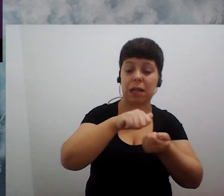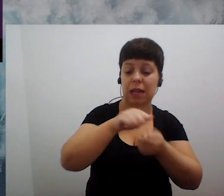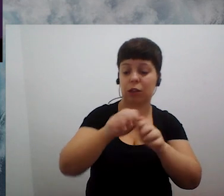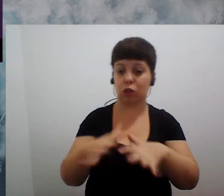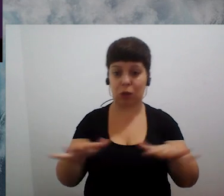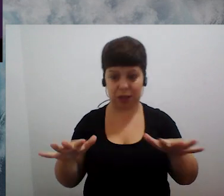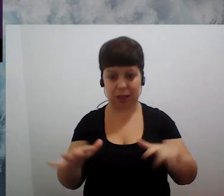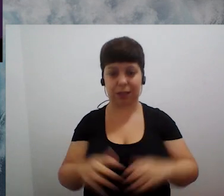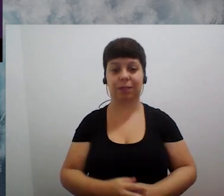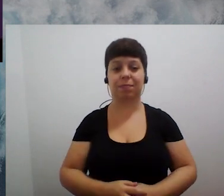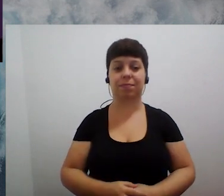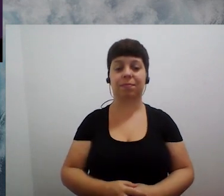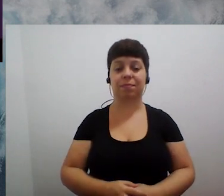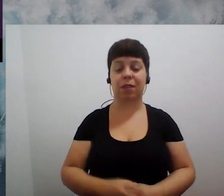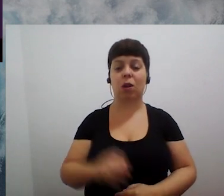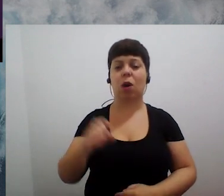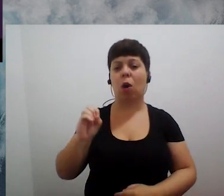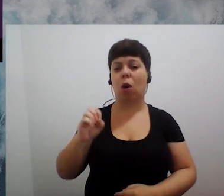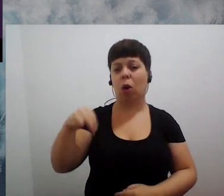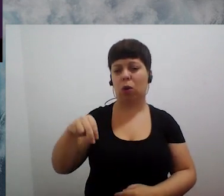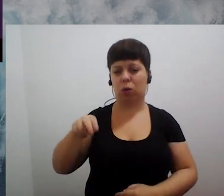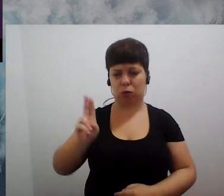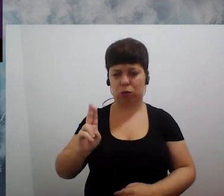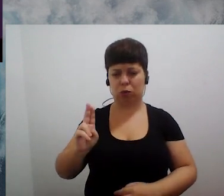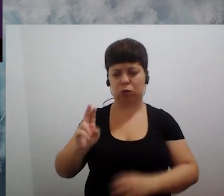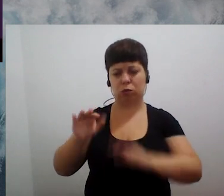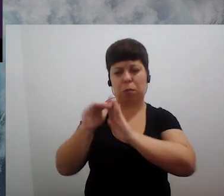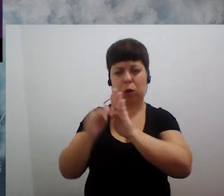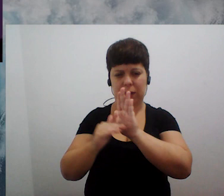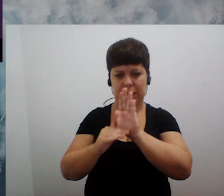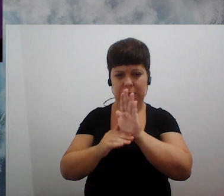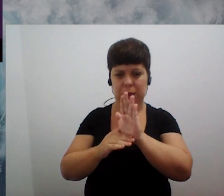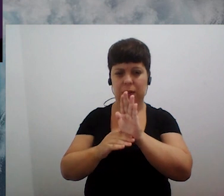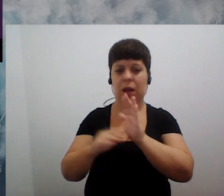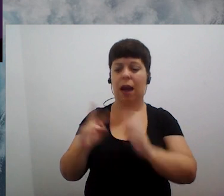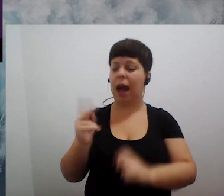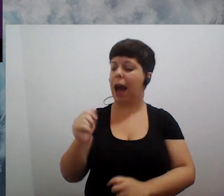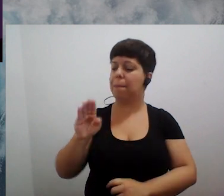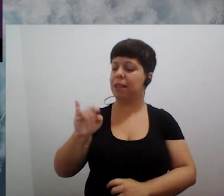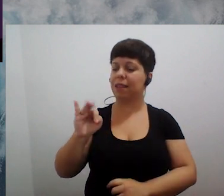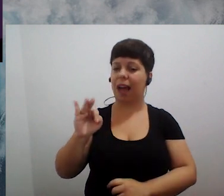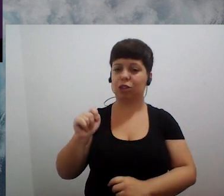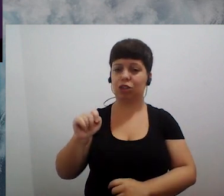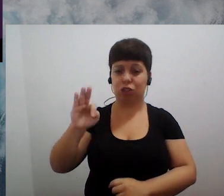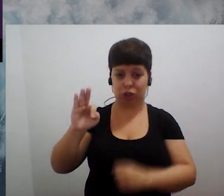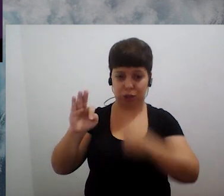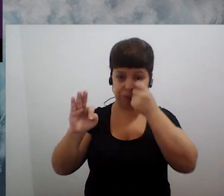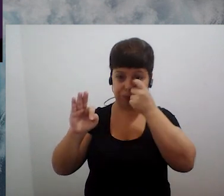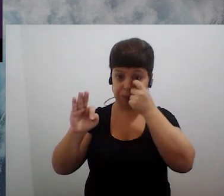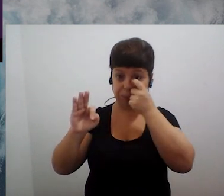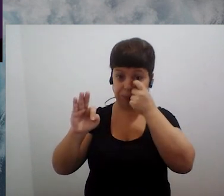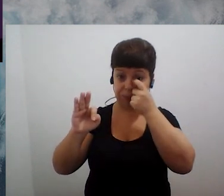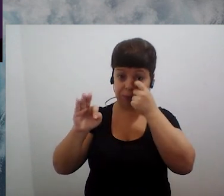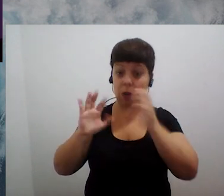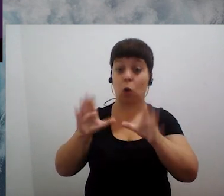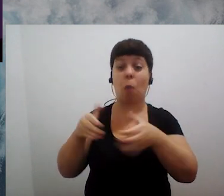e oceano. De acordo com o Programa das Nações Unidas para os Assentamentos Humanos, a UN Habitats, as